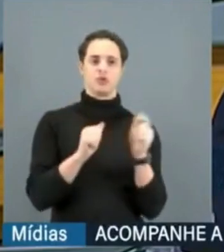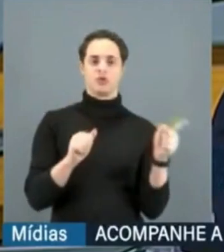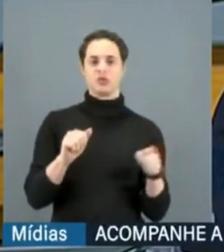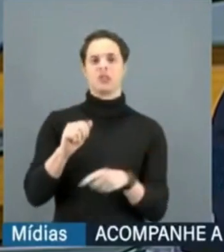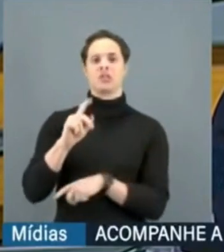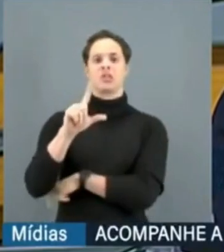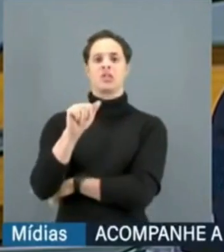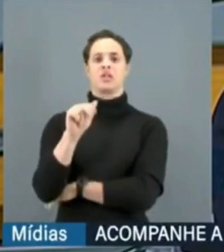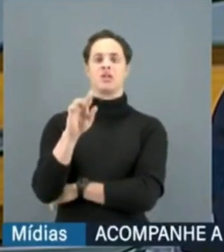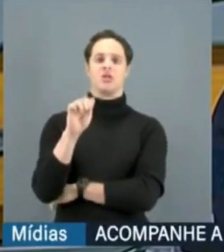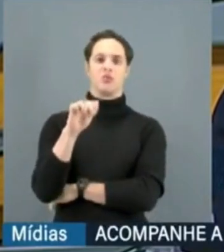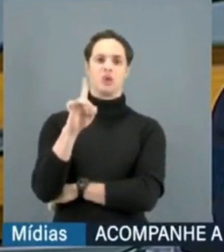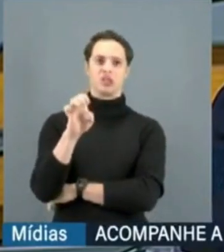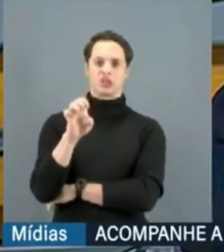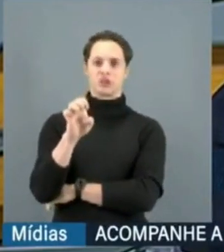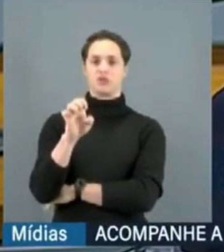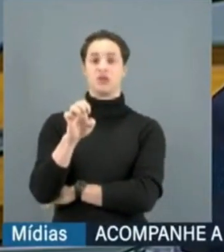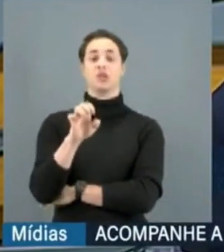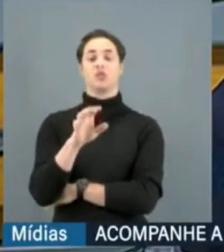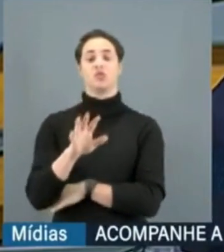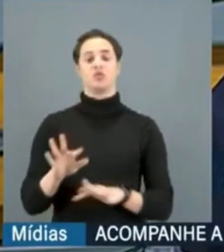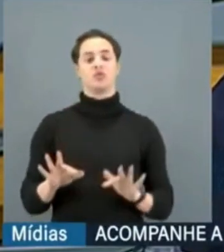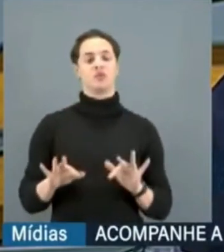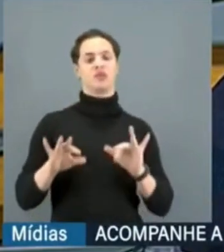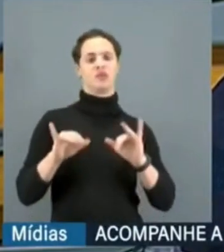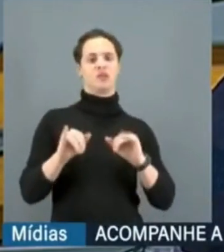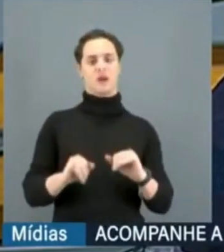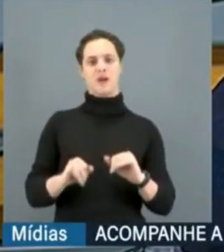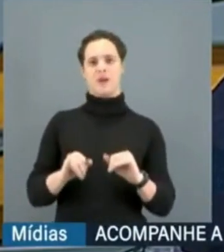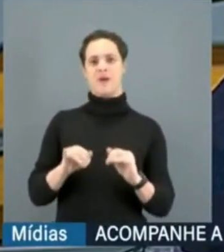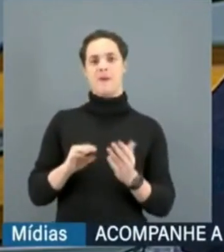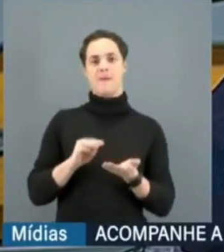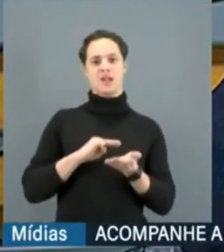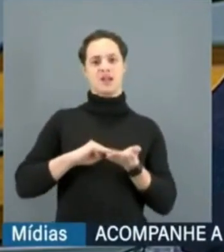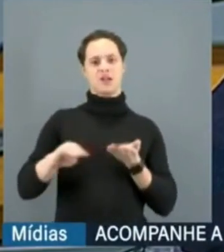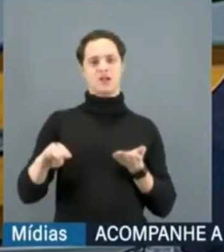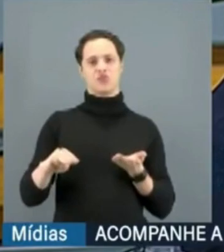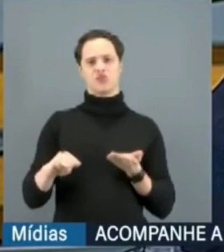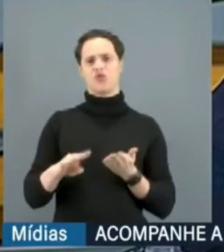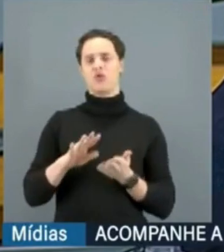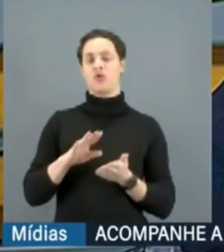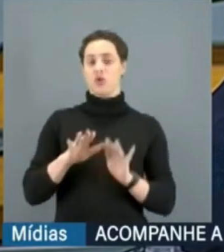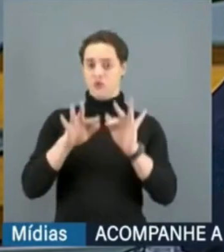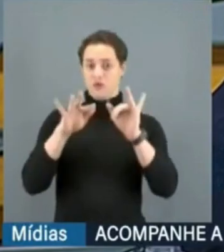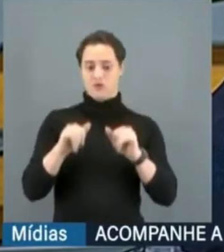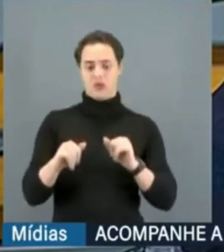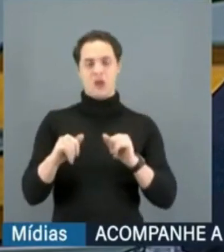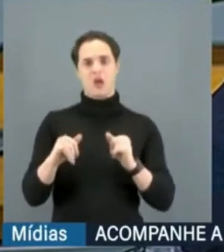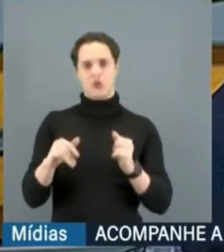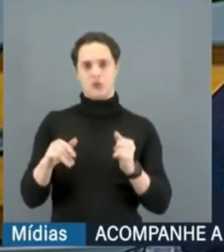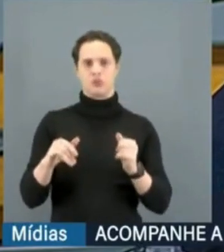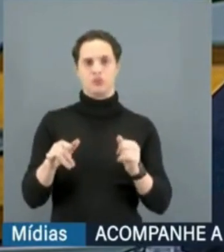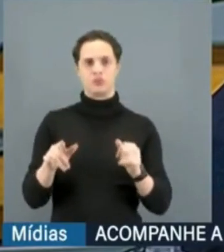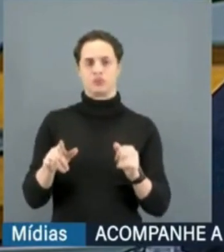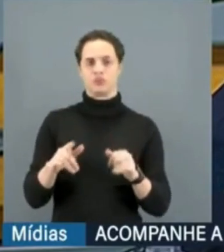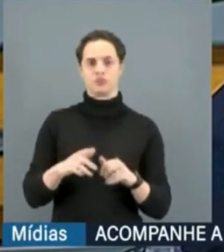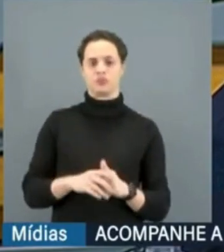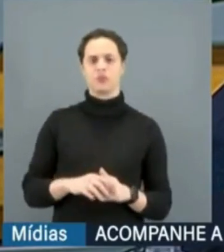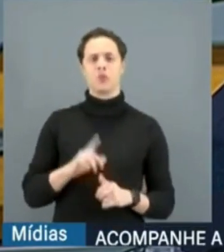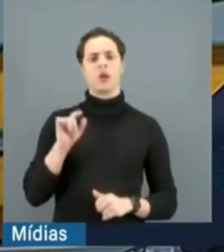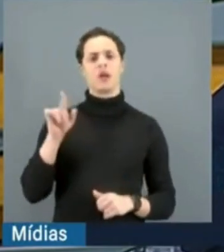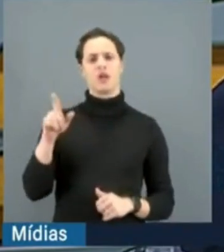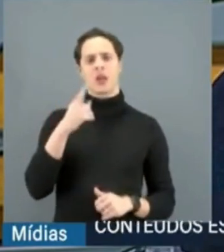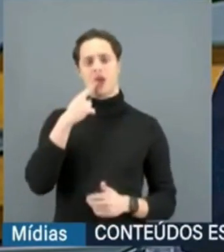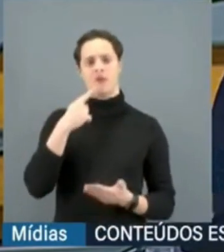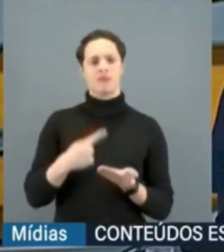Lawland, o final da mensagem, no final da troca de mensagem, o que eles